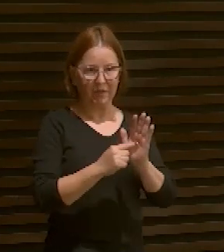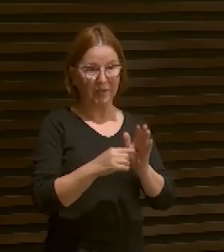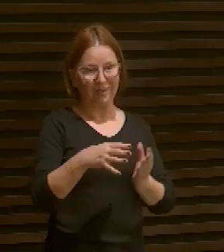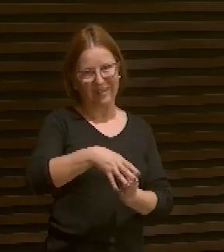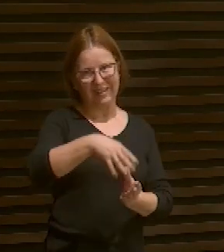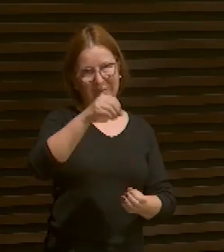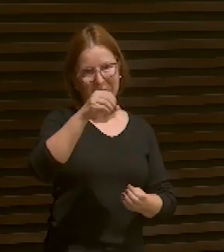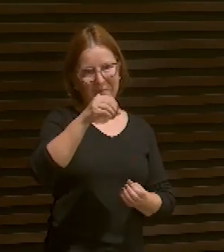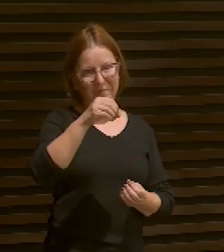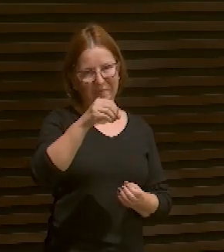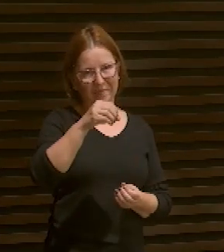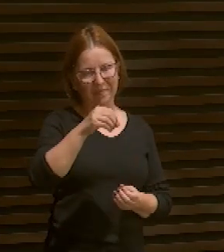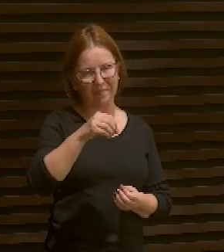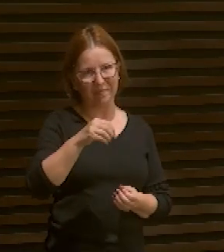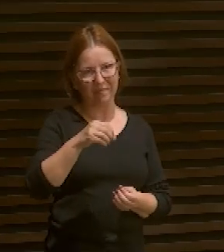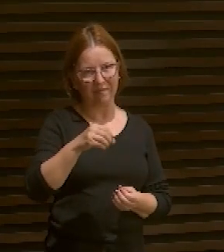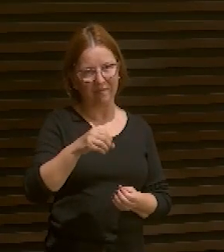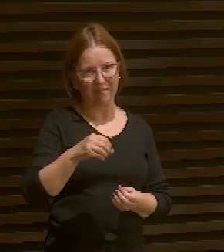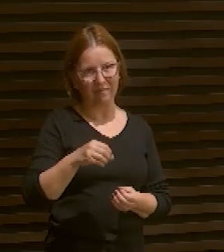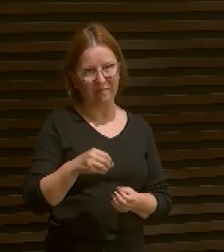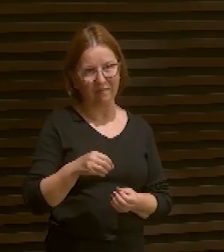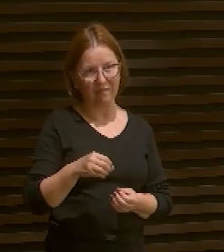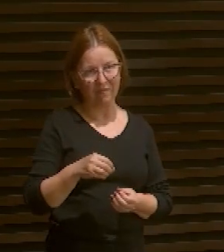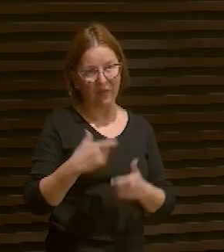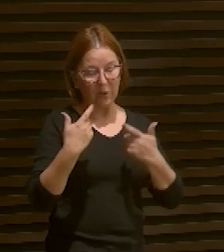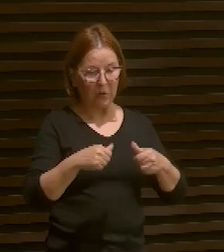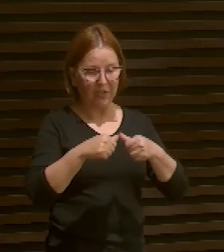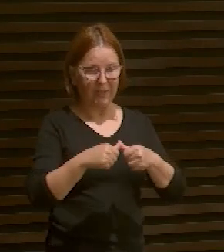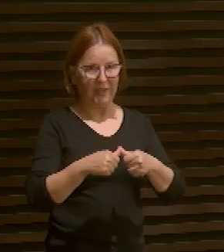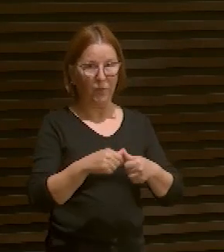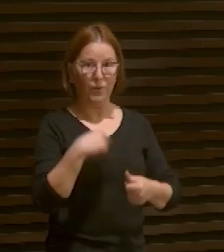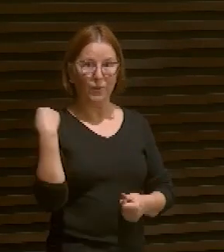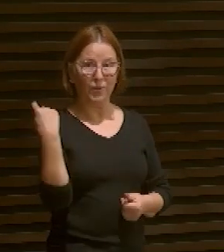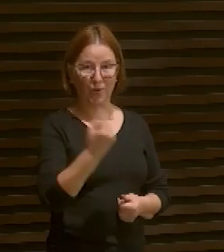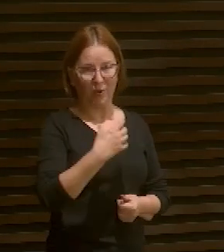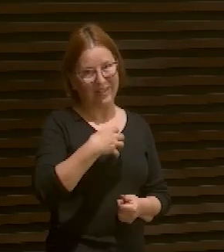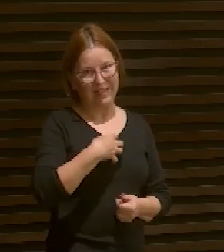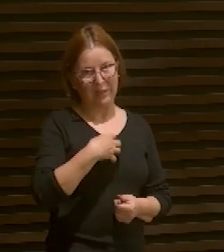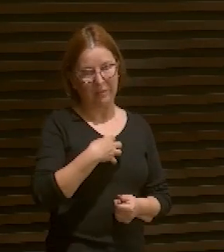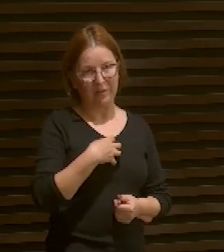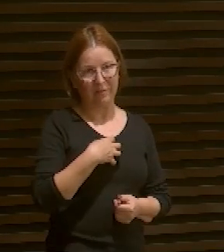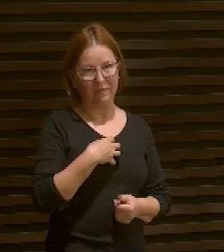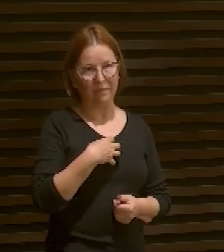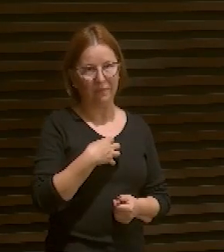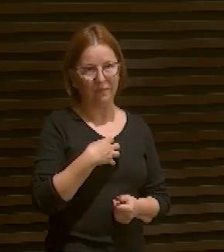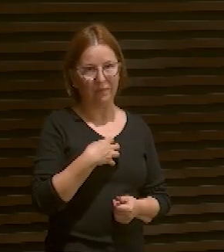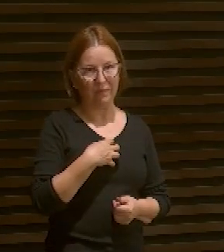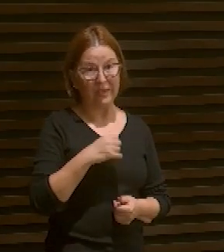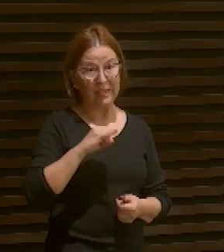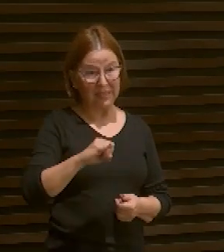alma, que é onde residem os nossos sentimentos, que quando nós não temos o Espírito